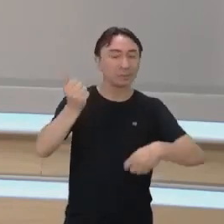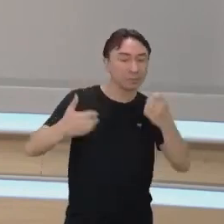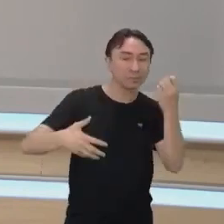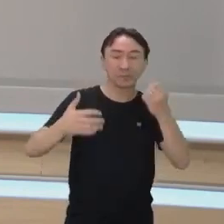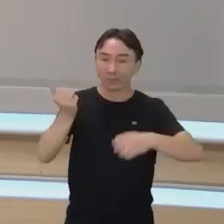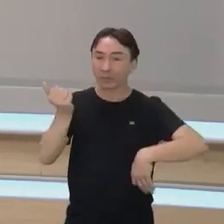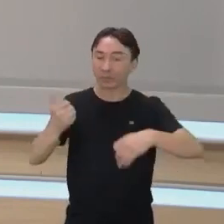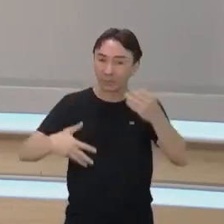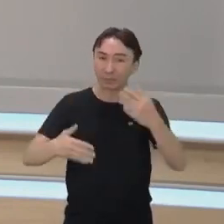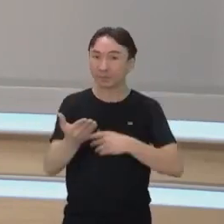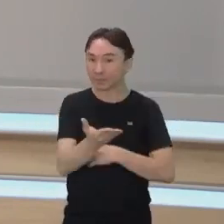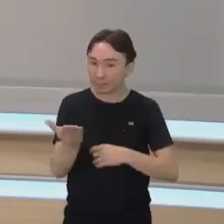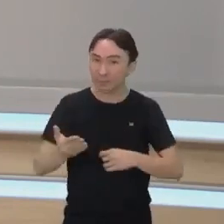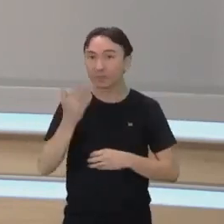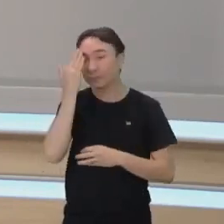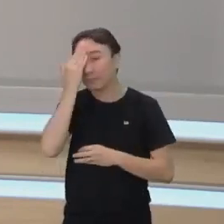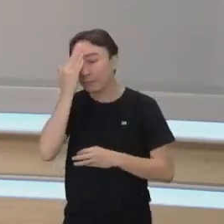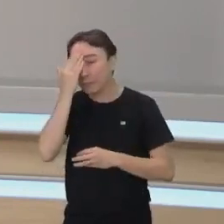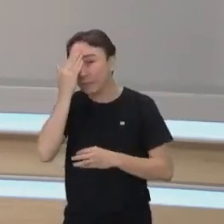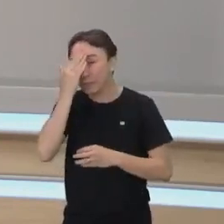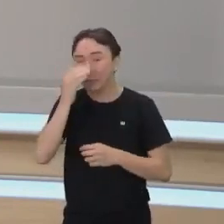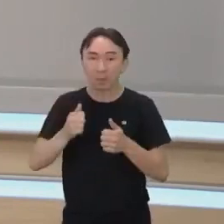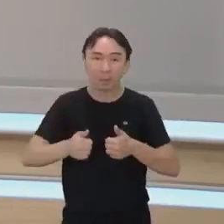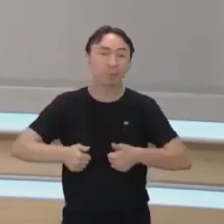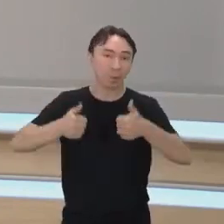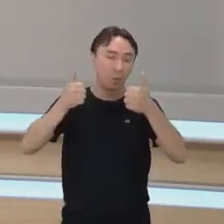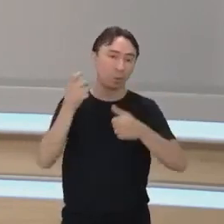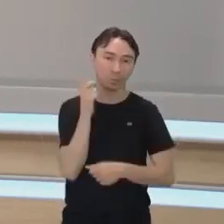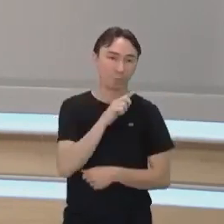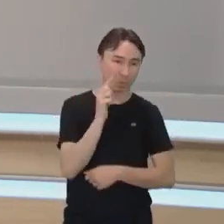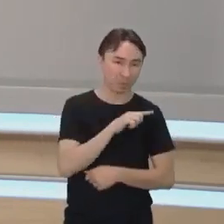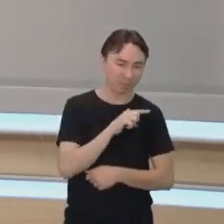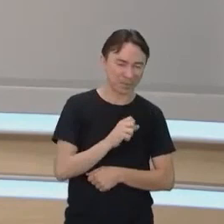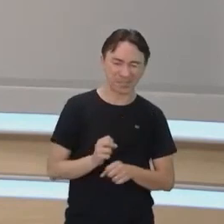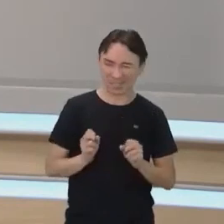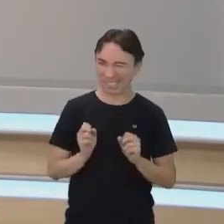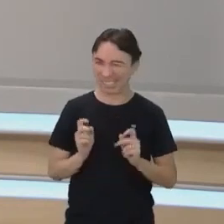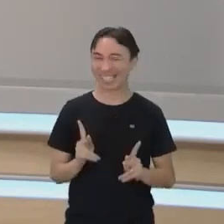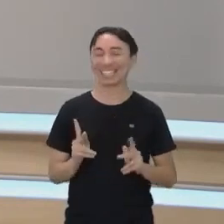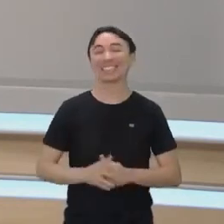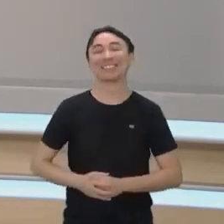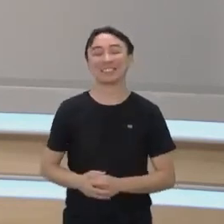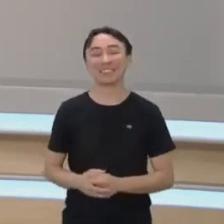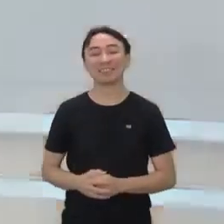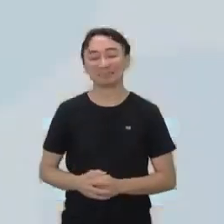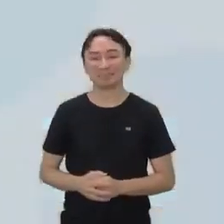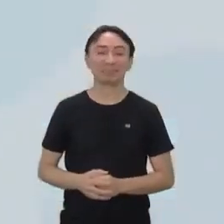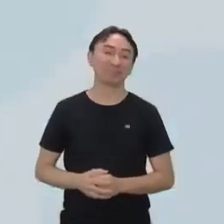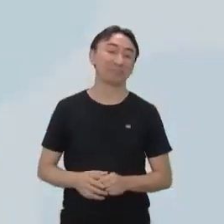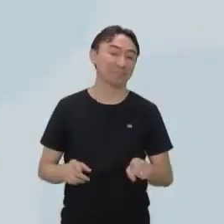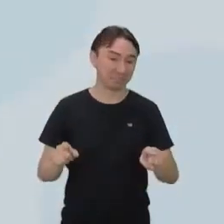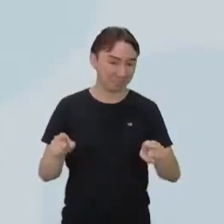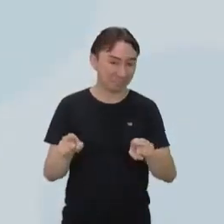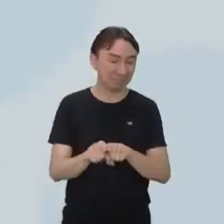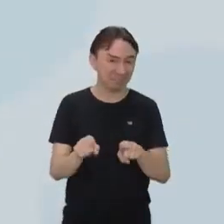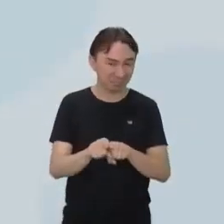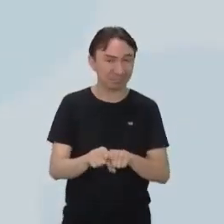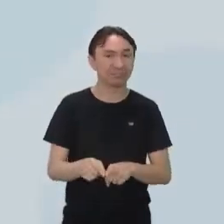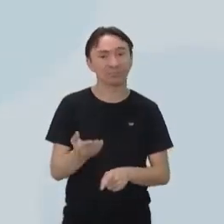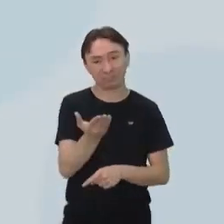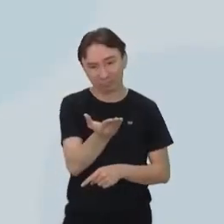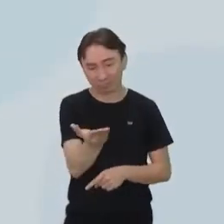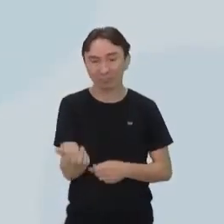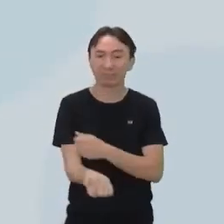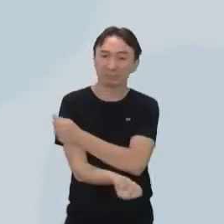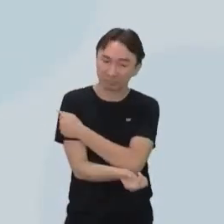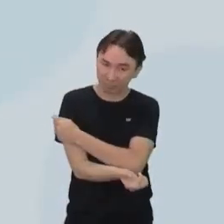vocês, estudantes, esse entendimento desses objetos aí, ok? Logicamente, as orientações a vocês, estudantes, sempre